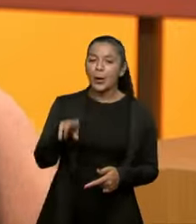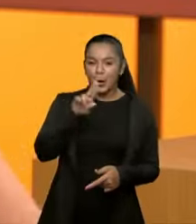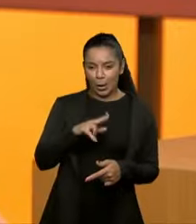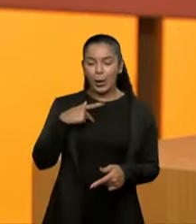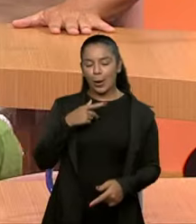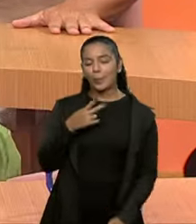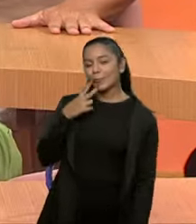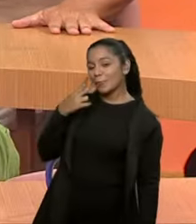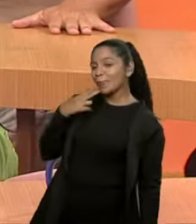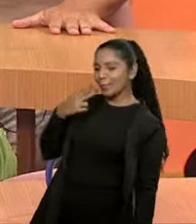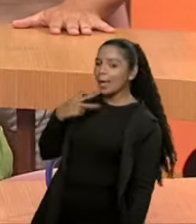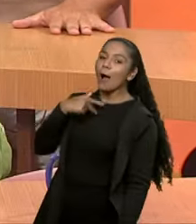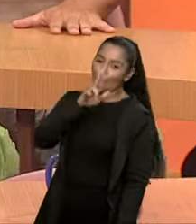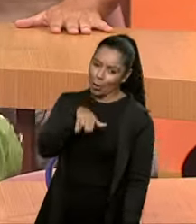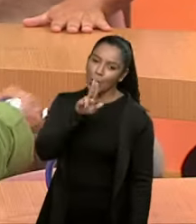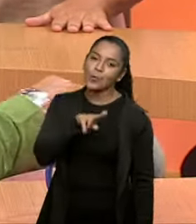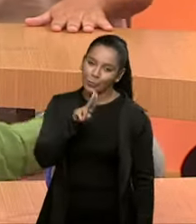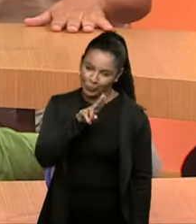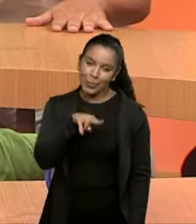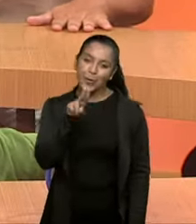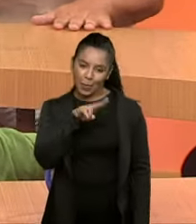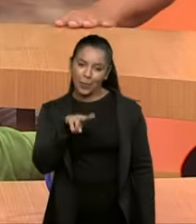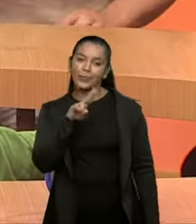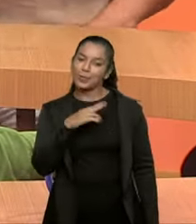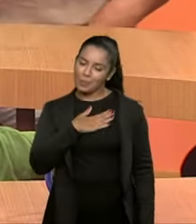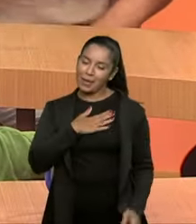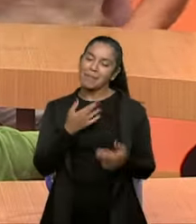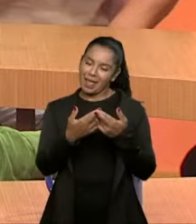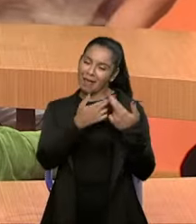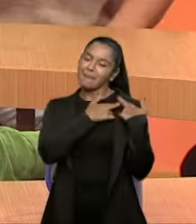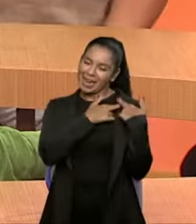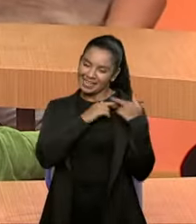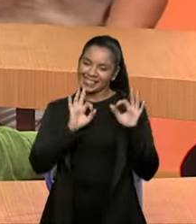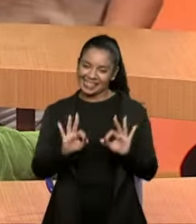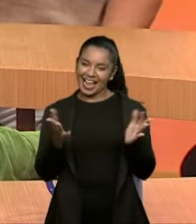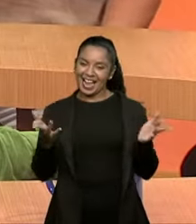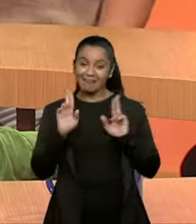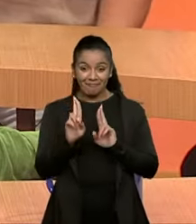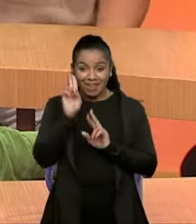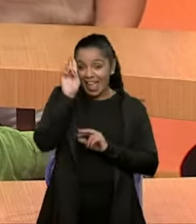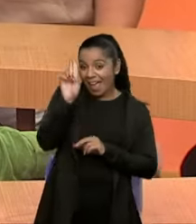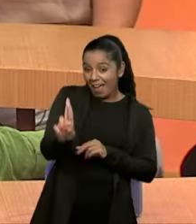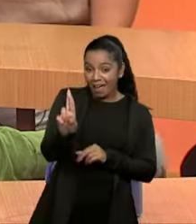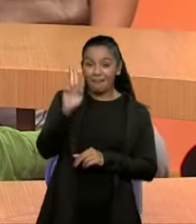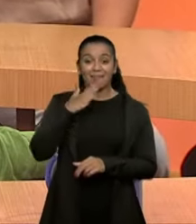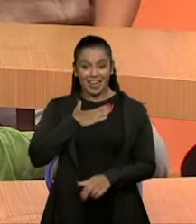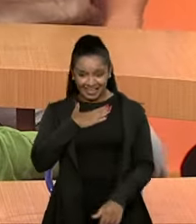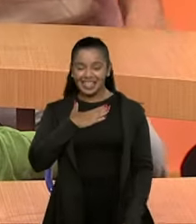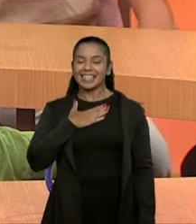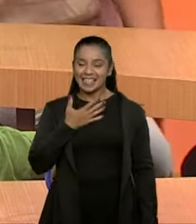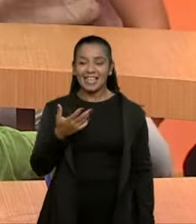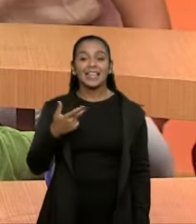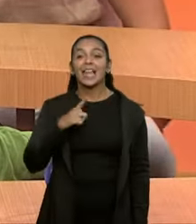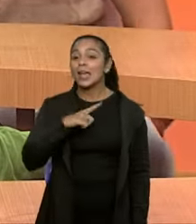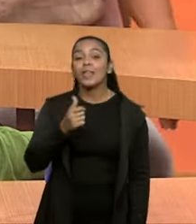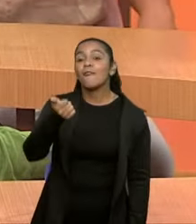figurinha do cigarro. Eu também tenho. Eu uso porque ela me representa. Então eu uso. Então ali eu tava cheio de